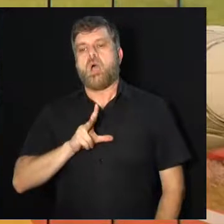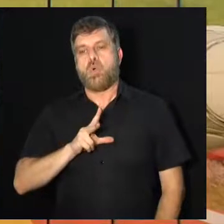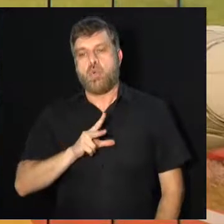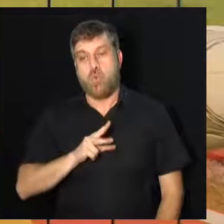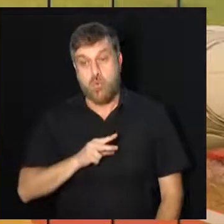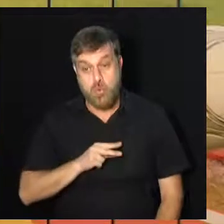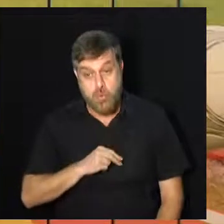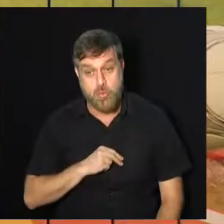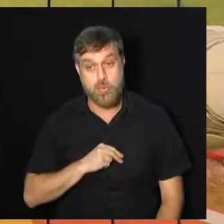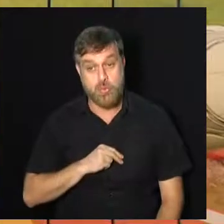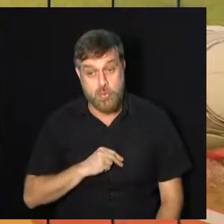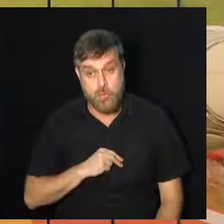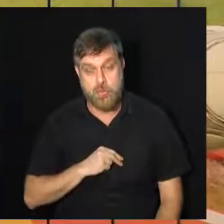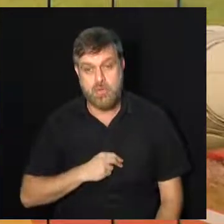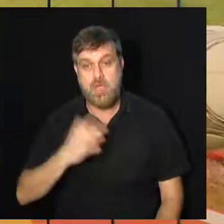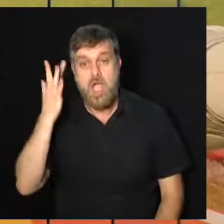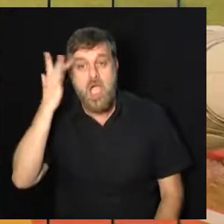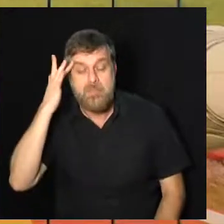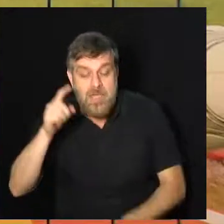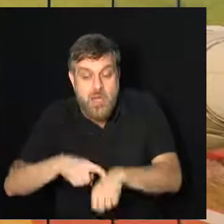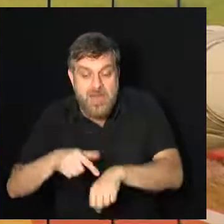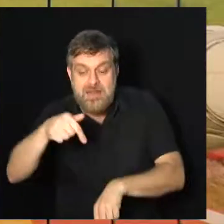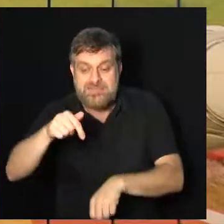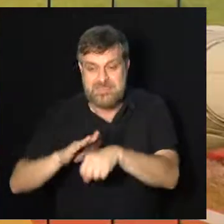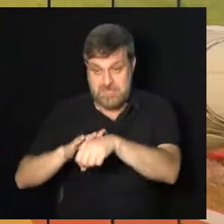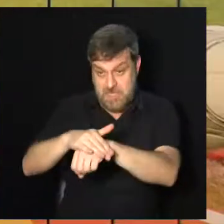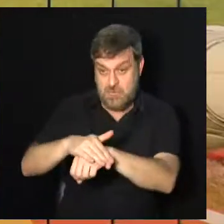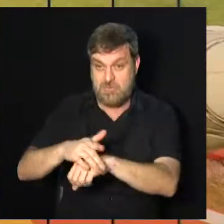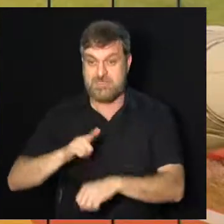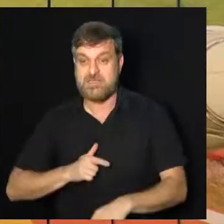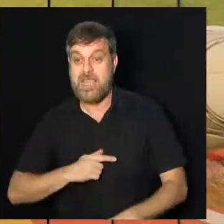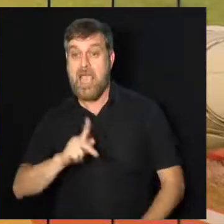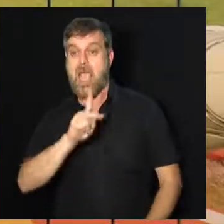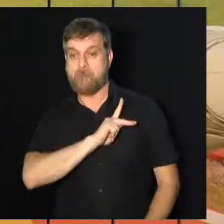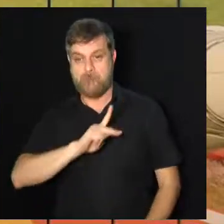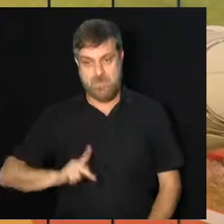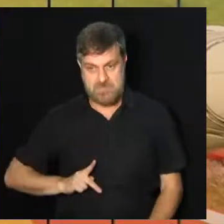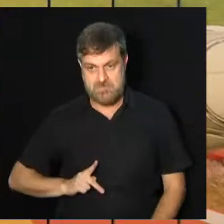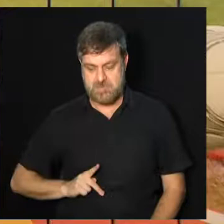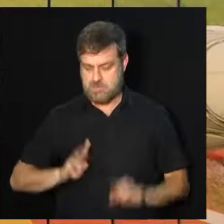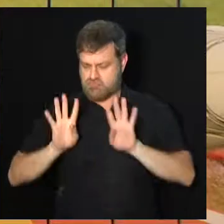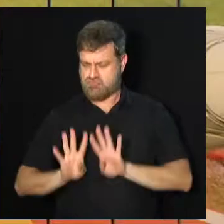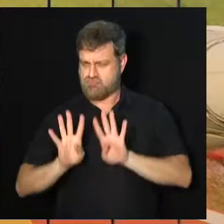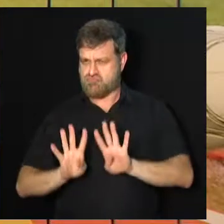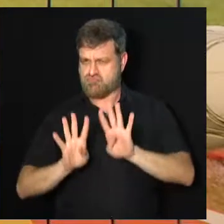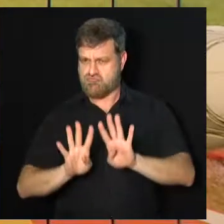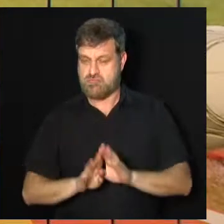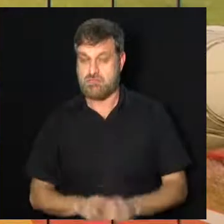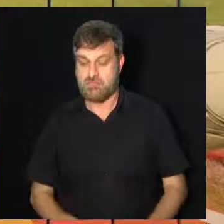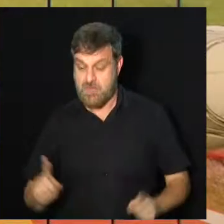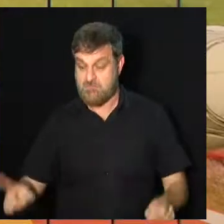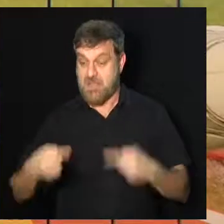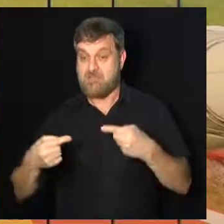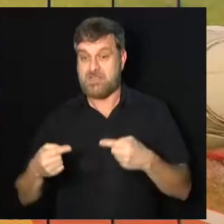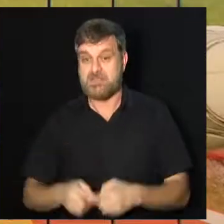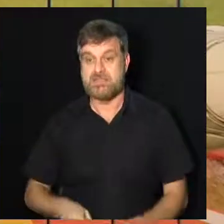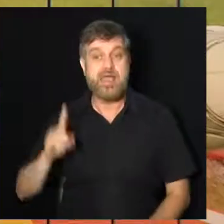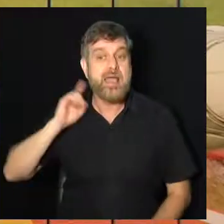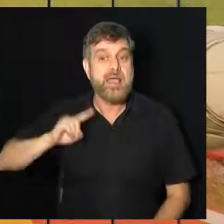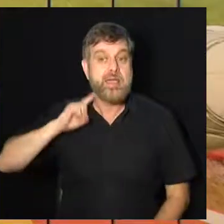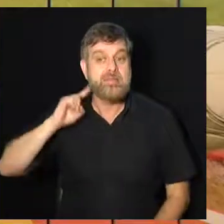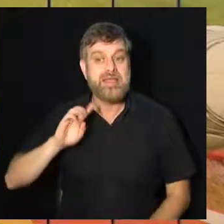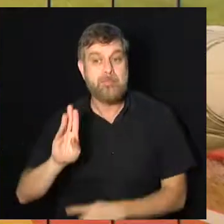aliviado. E amanhã, 7 horas da noite, é a vez da Ponte Preta entrar em campo diante do América Mineiro em